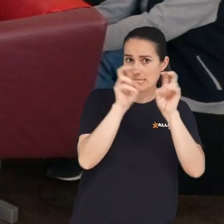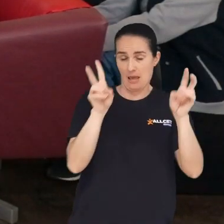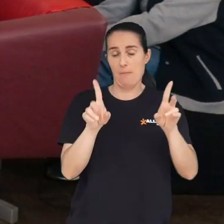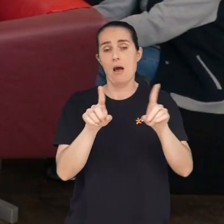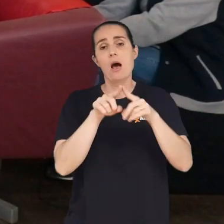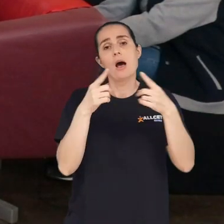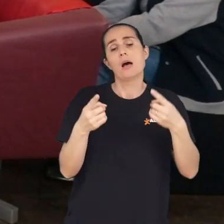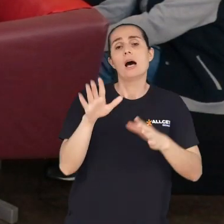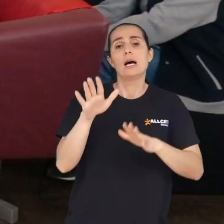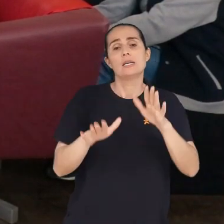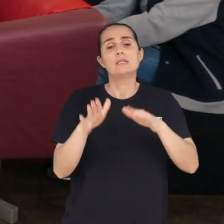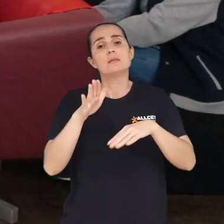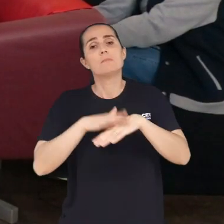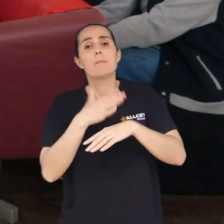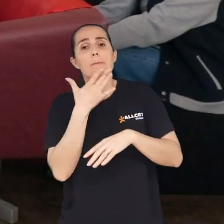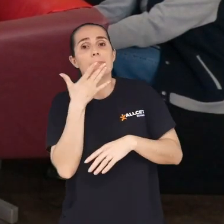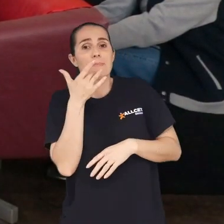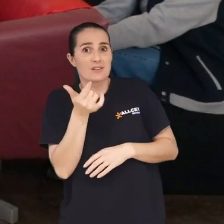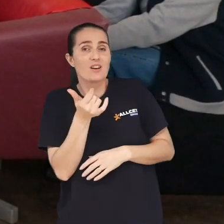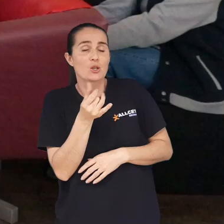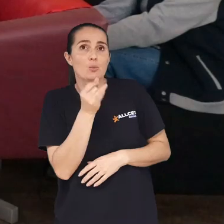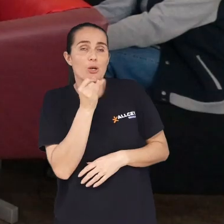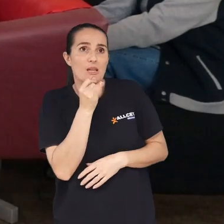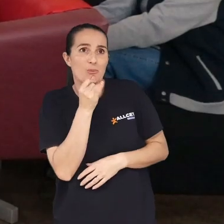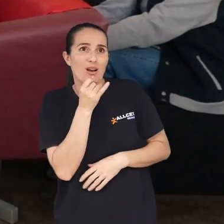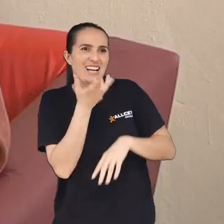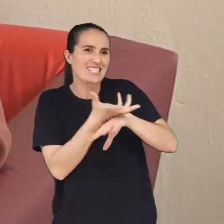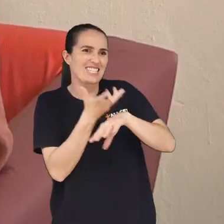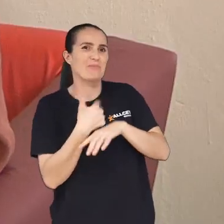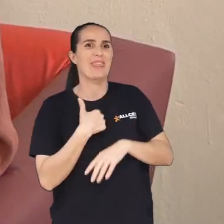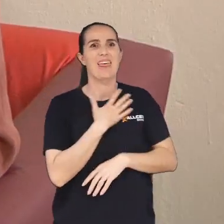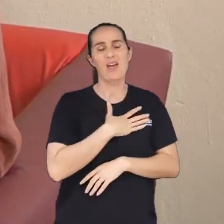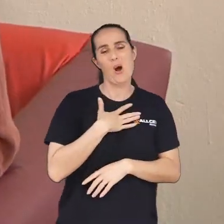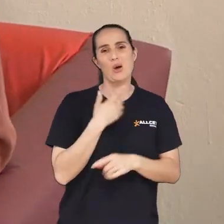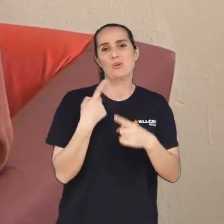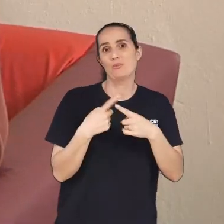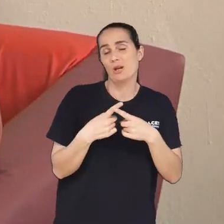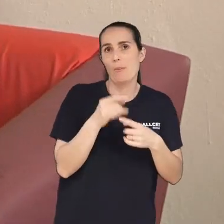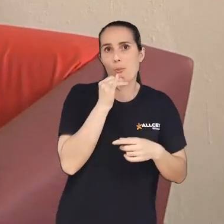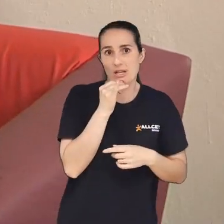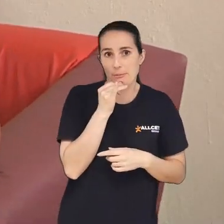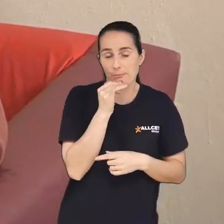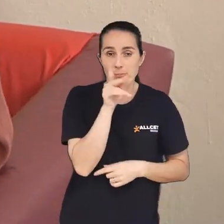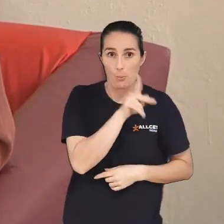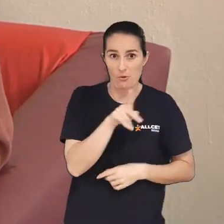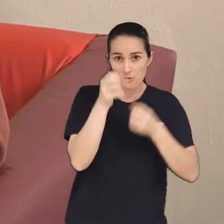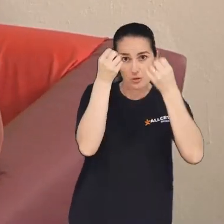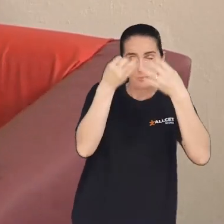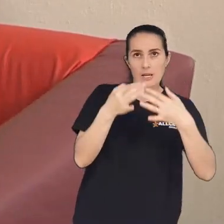às vezes é mais fácil com aquelas matérias que a gente se identifica, porque ele vai pontuar, por exemplo,